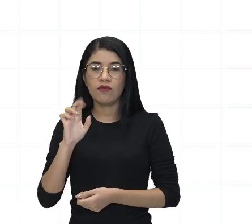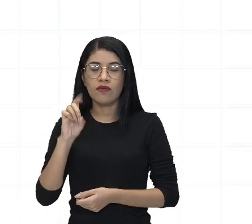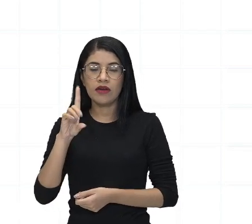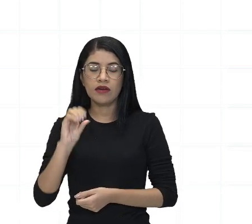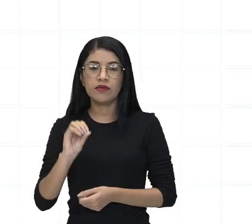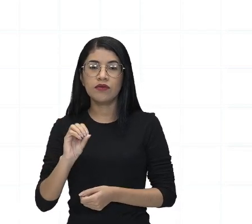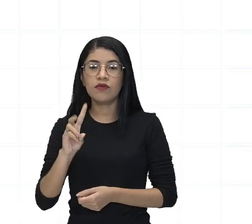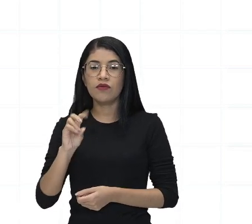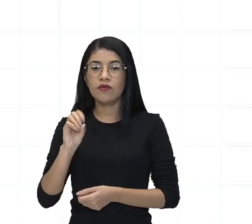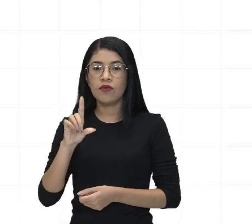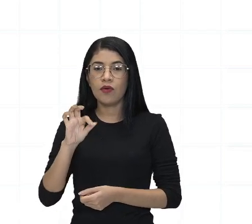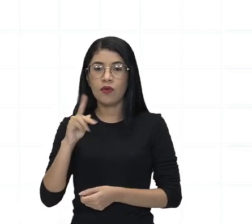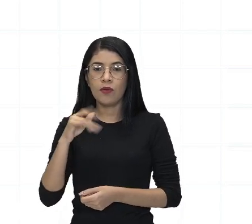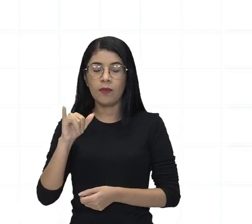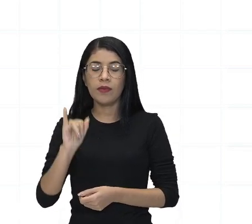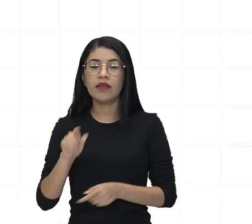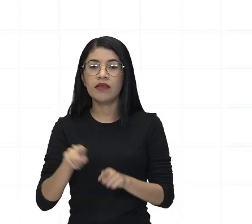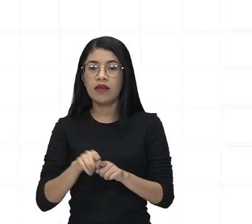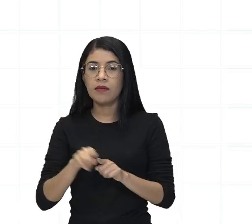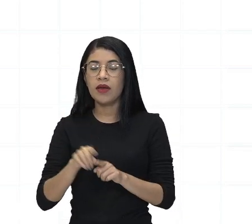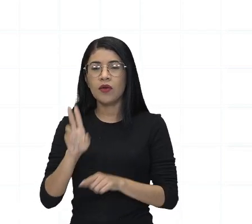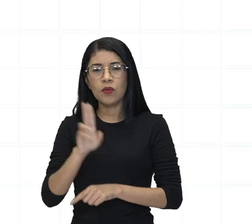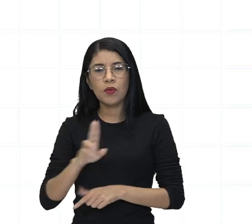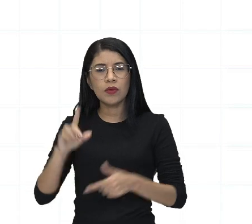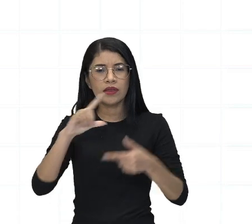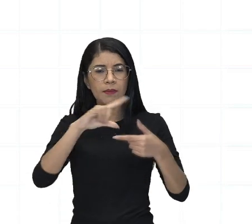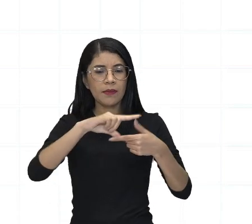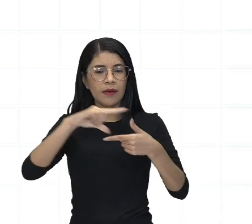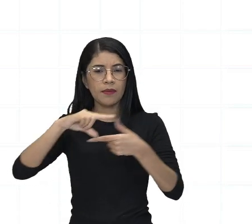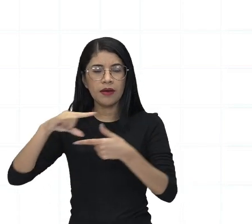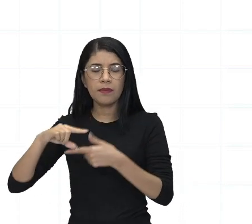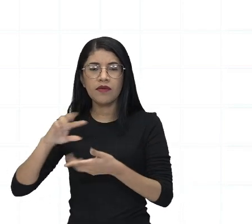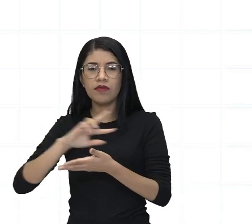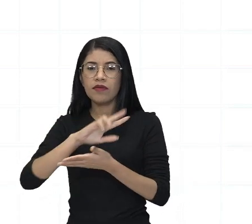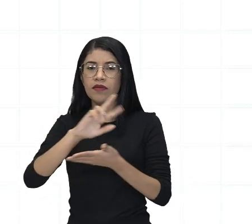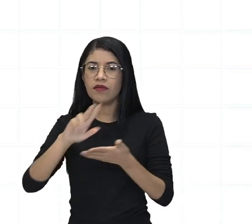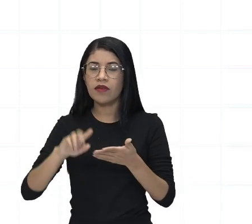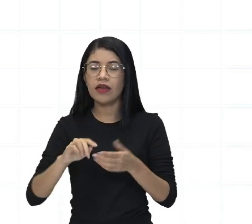também muitas formas em suas obras,